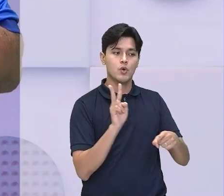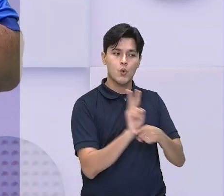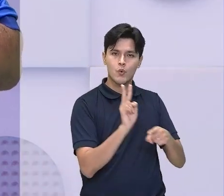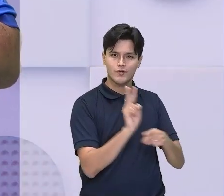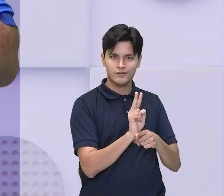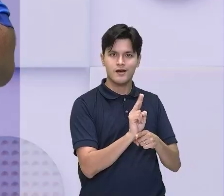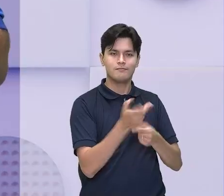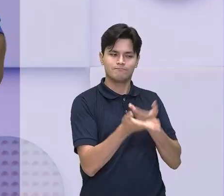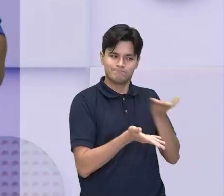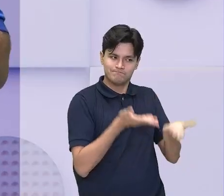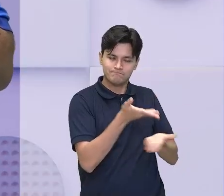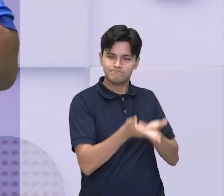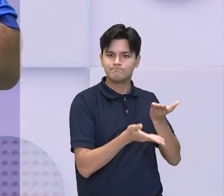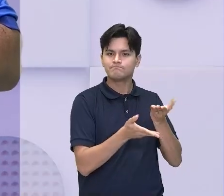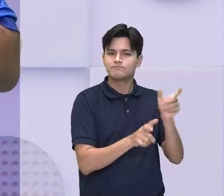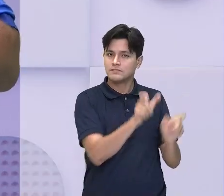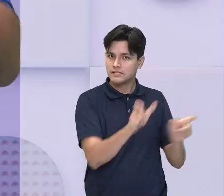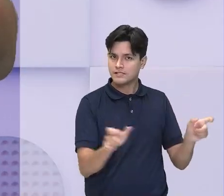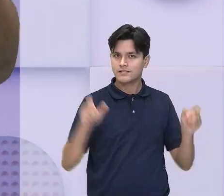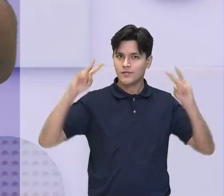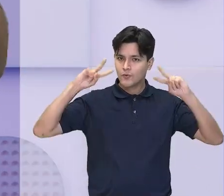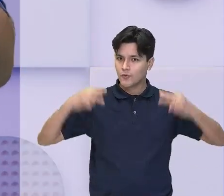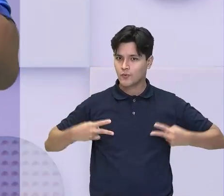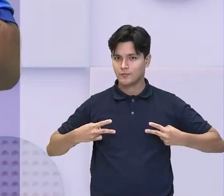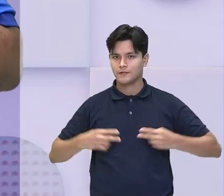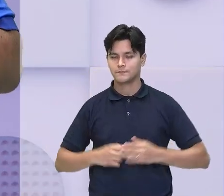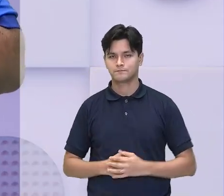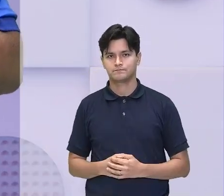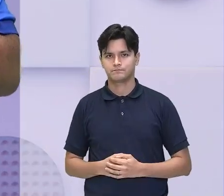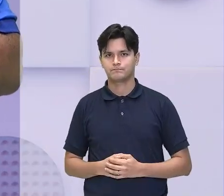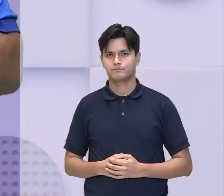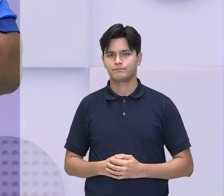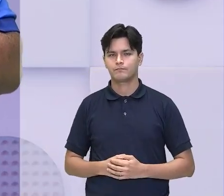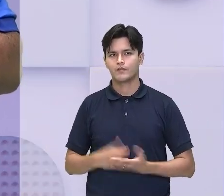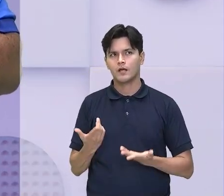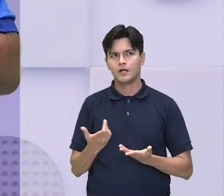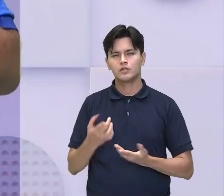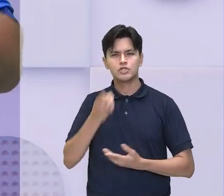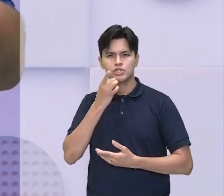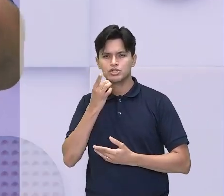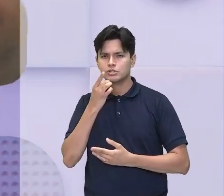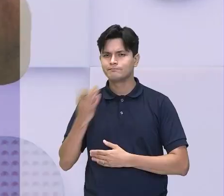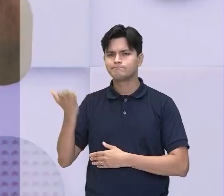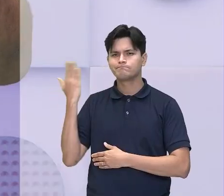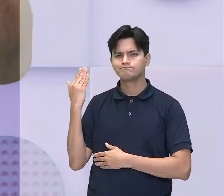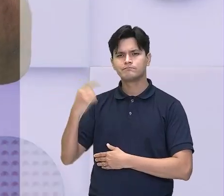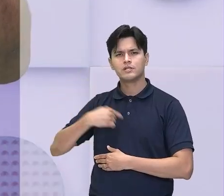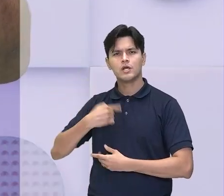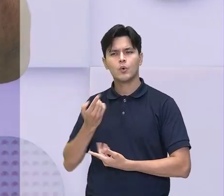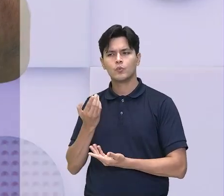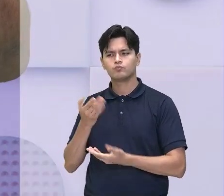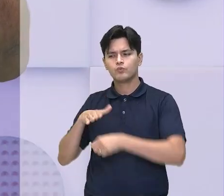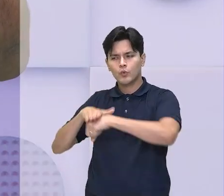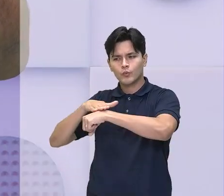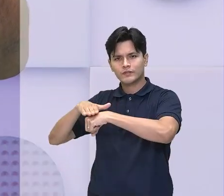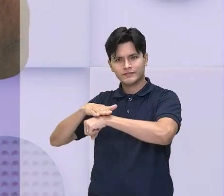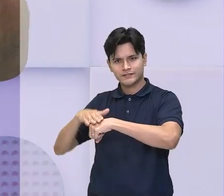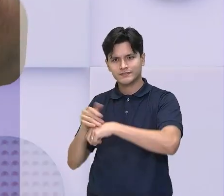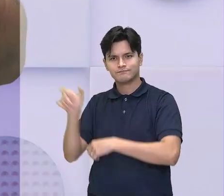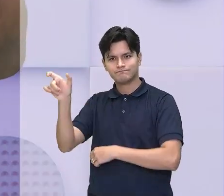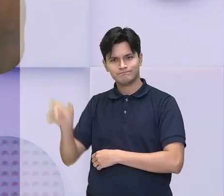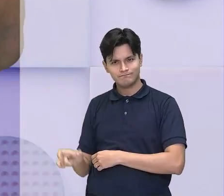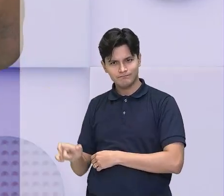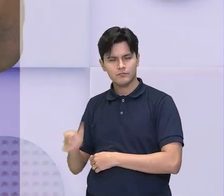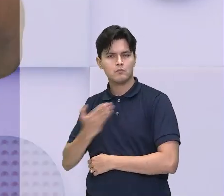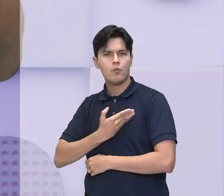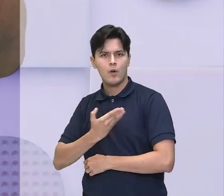Outro dia eu estava conversando com um colega que é psicólogo, né, e ele falava, claro, ele era